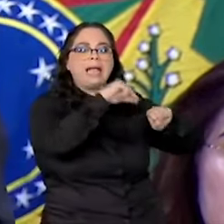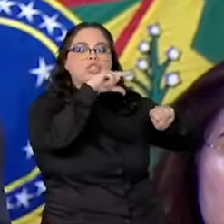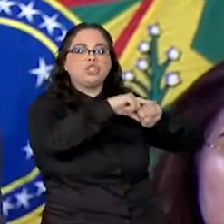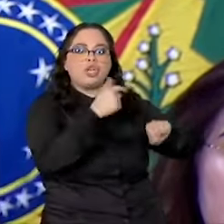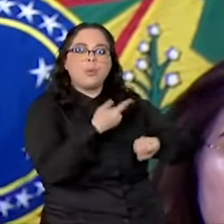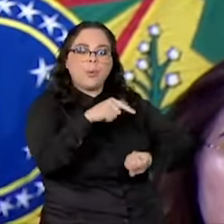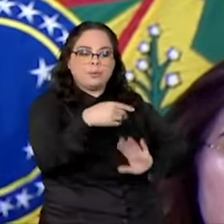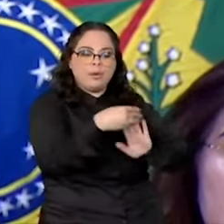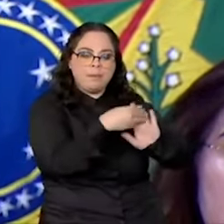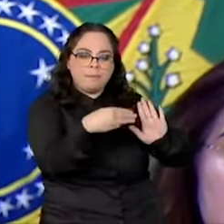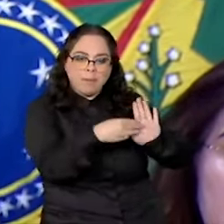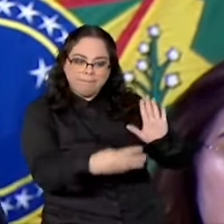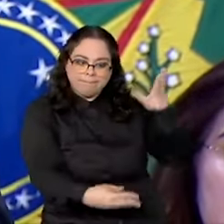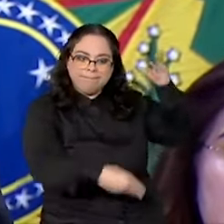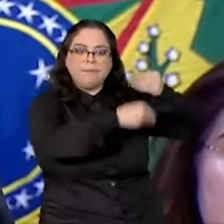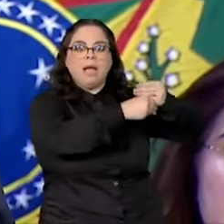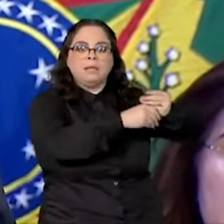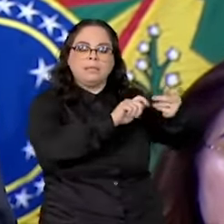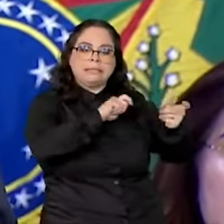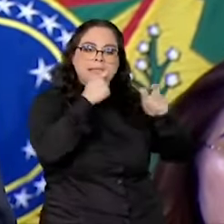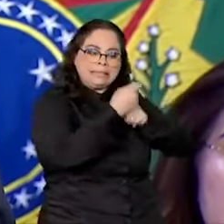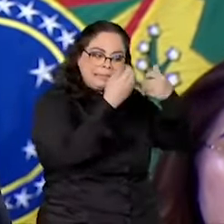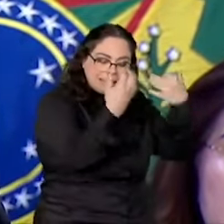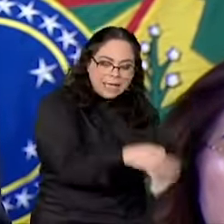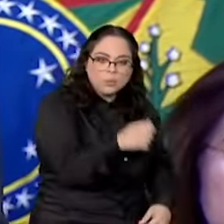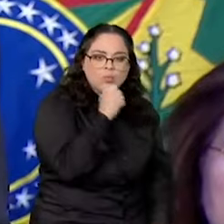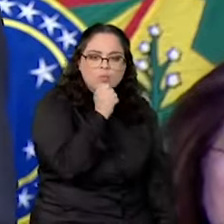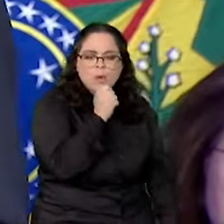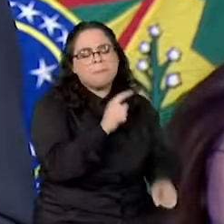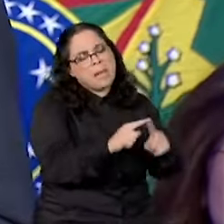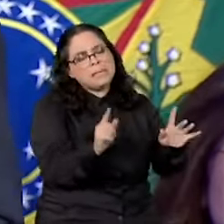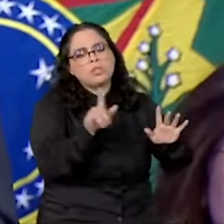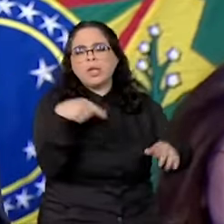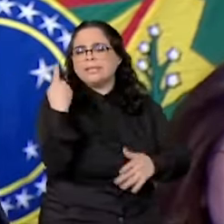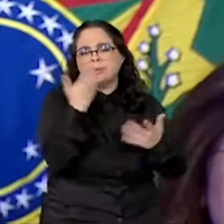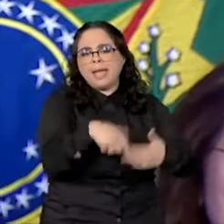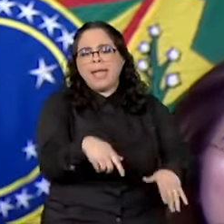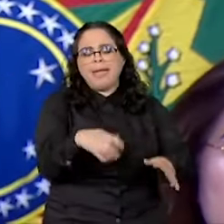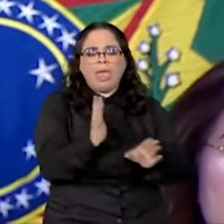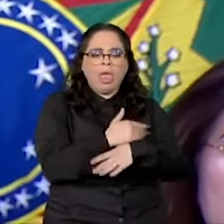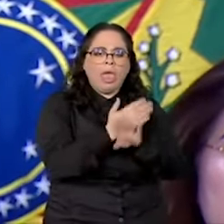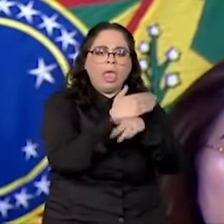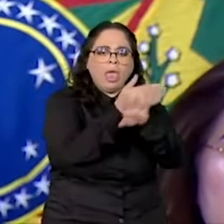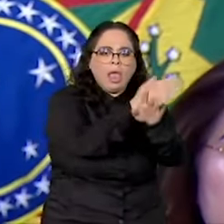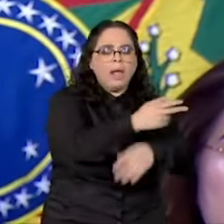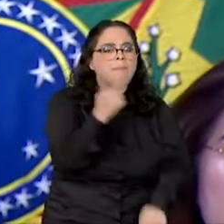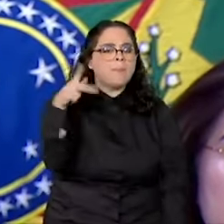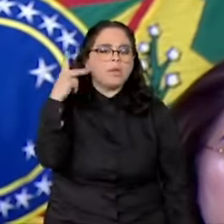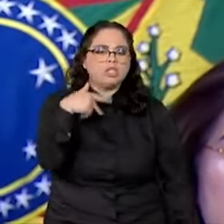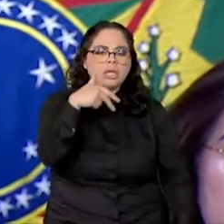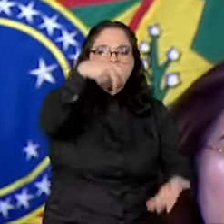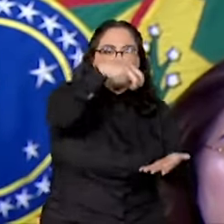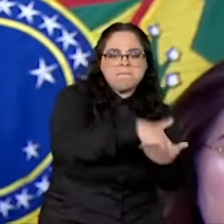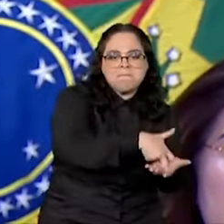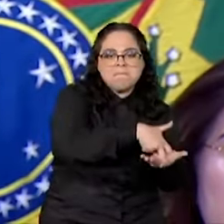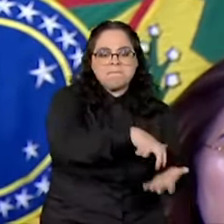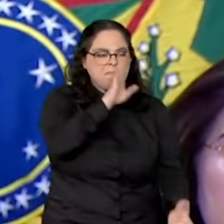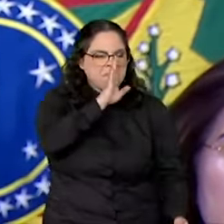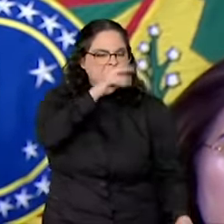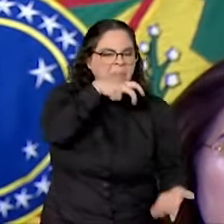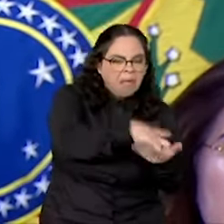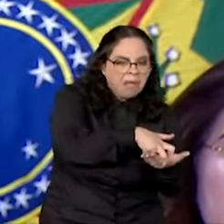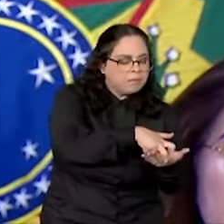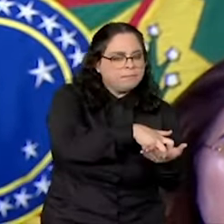medida provisória para a gente fazer a coisa adequada, sabe? Porque a gente não quer fazer política de punir. A gente quer fazer política